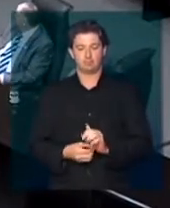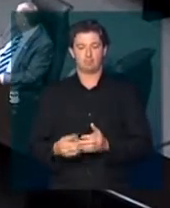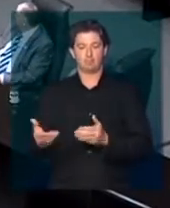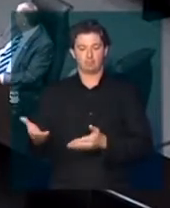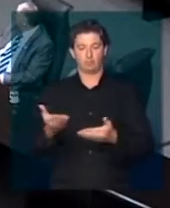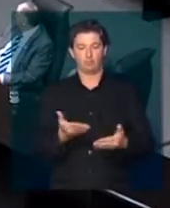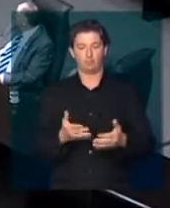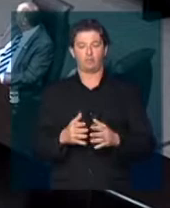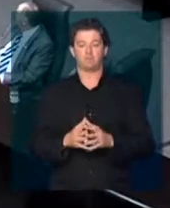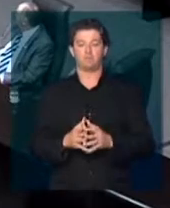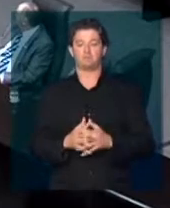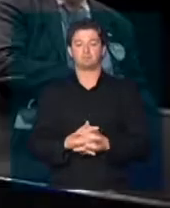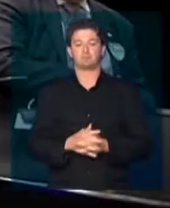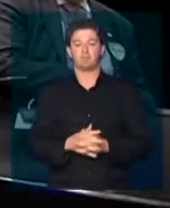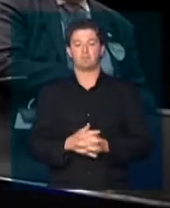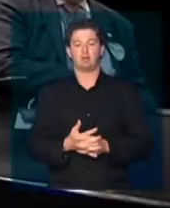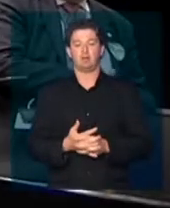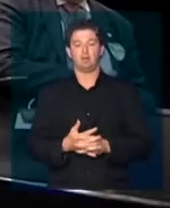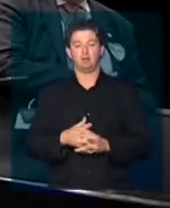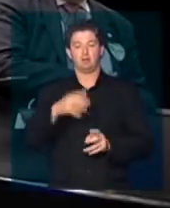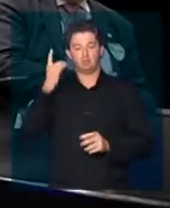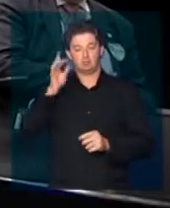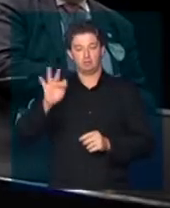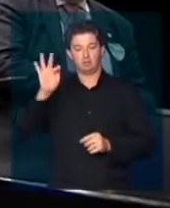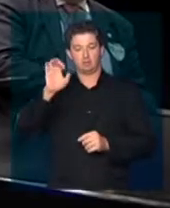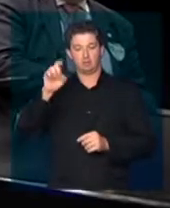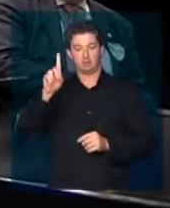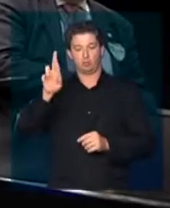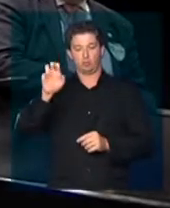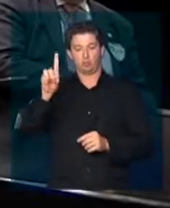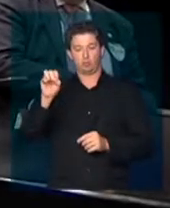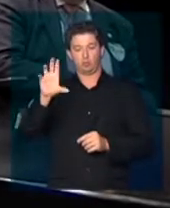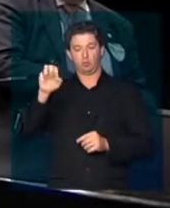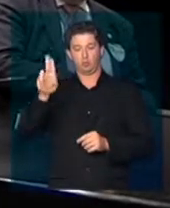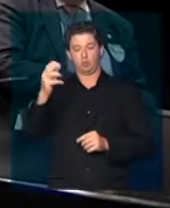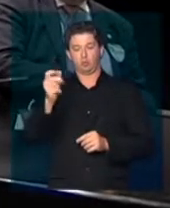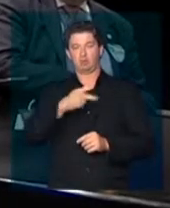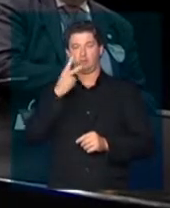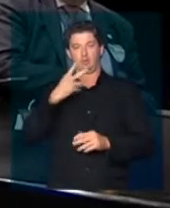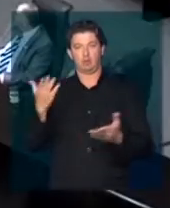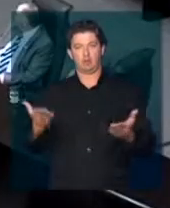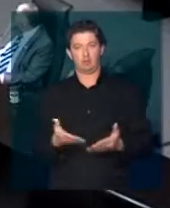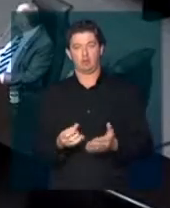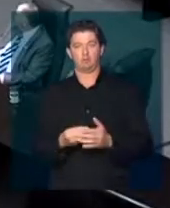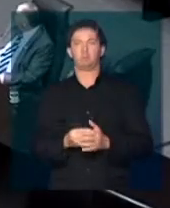Convido o deputado federal Eduardo Cunha para o seu pronunciamento.